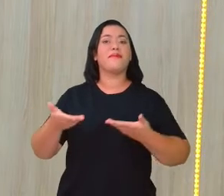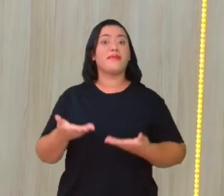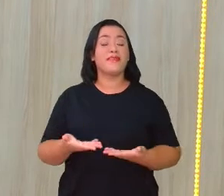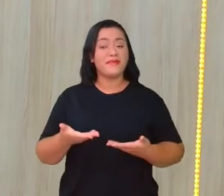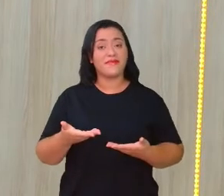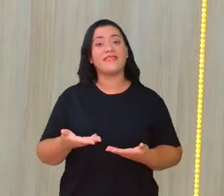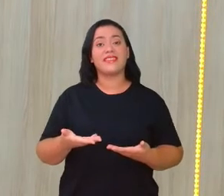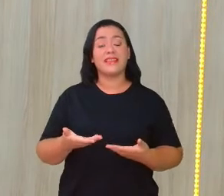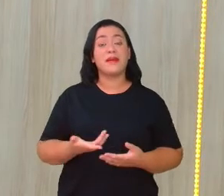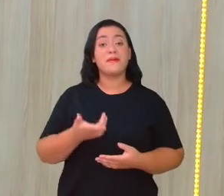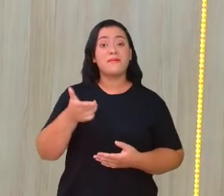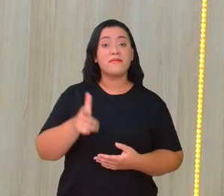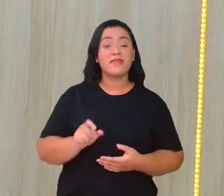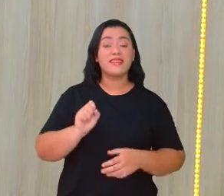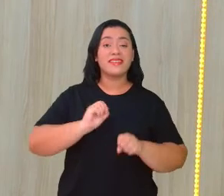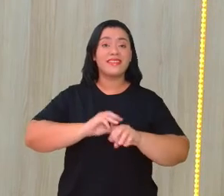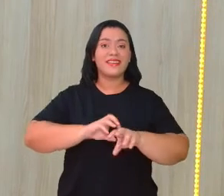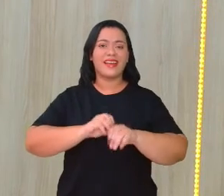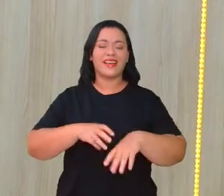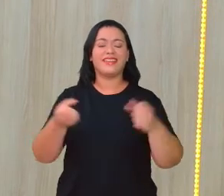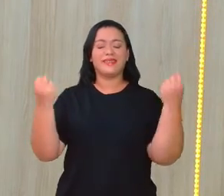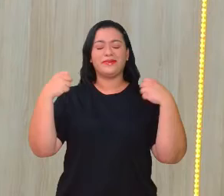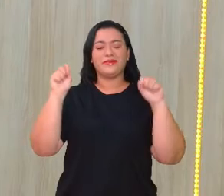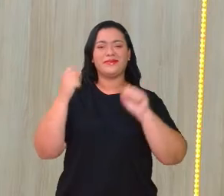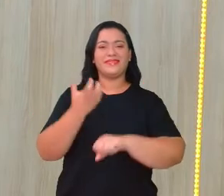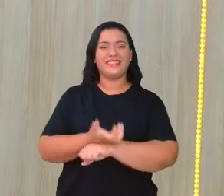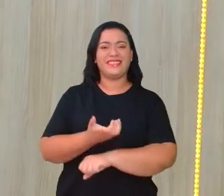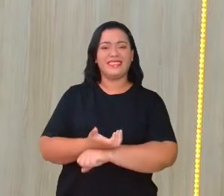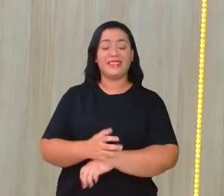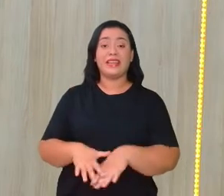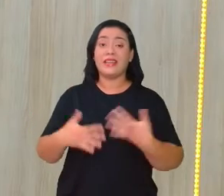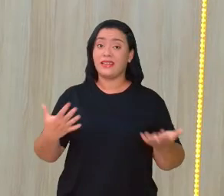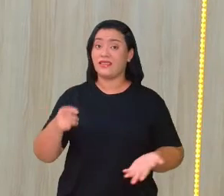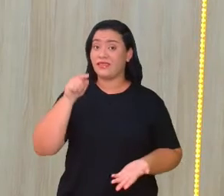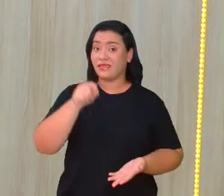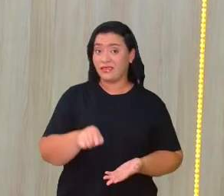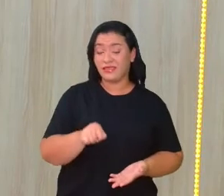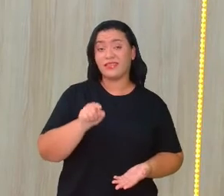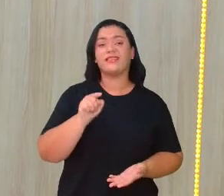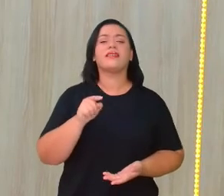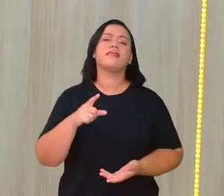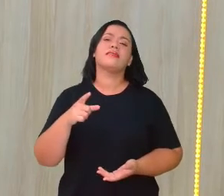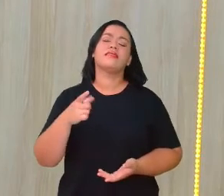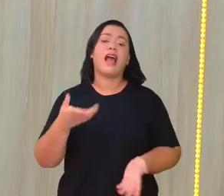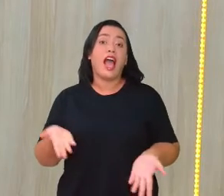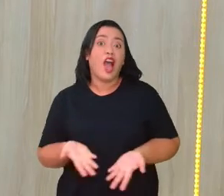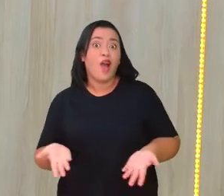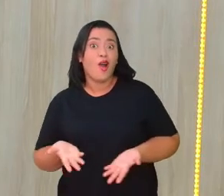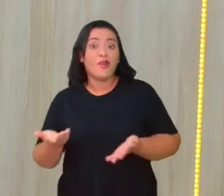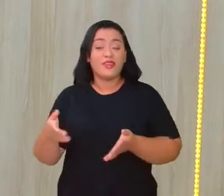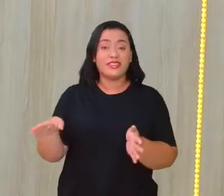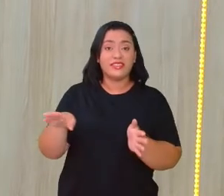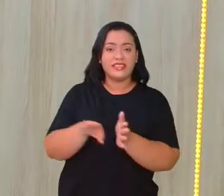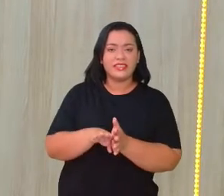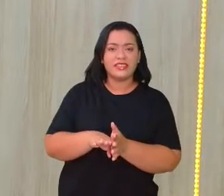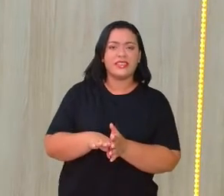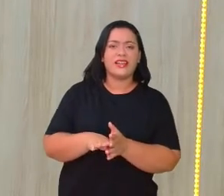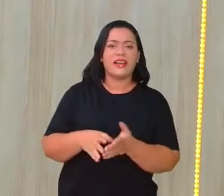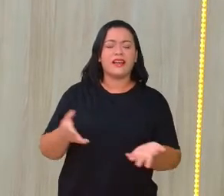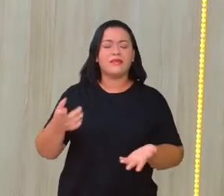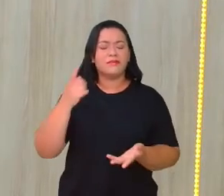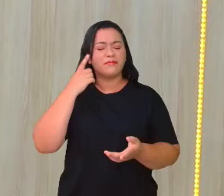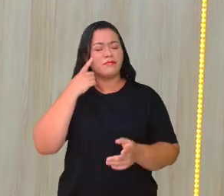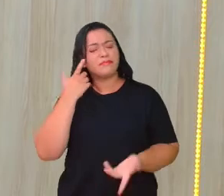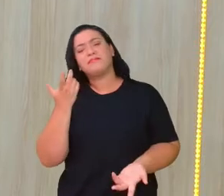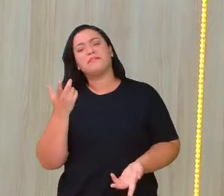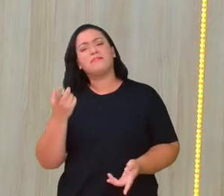e bem-vindas a mais uma aula de Educação Física. Então, se você, está chegando agora, caindo de repente